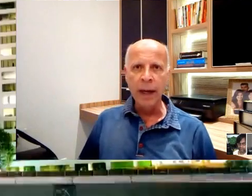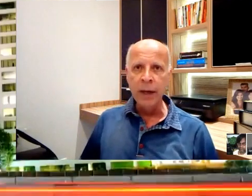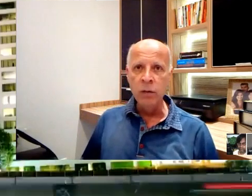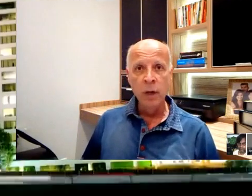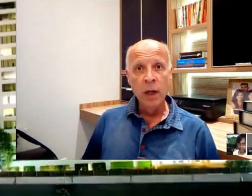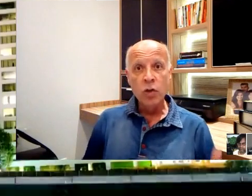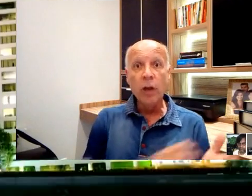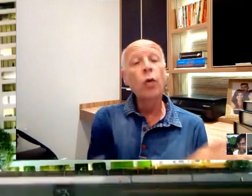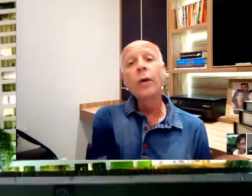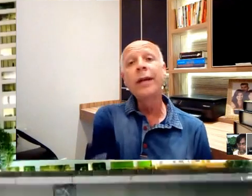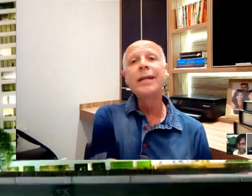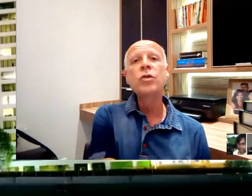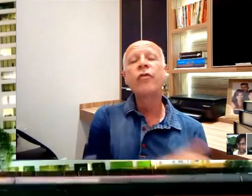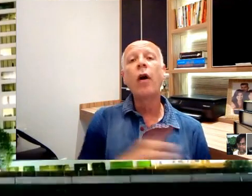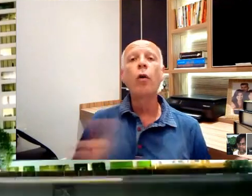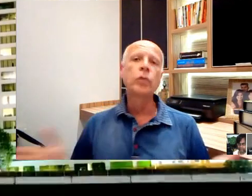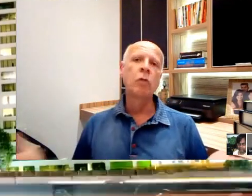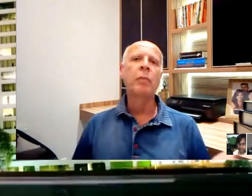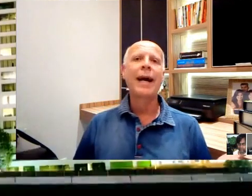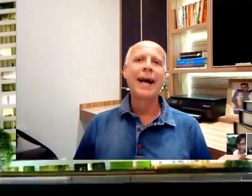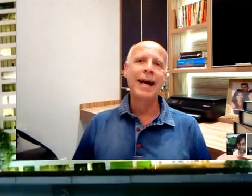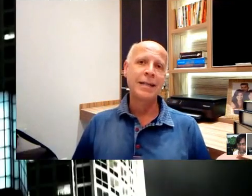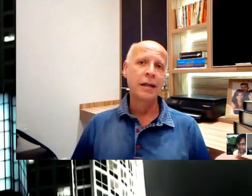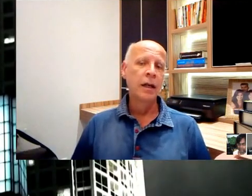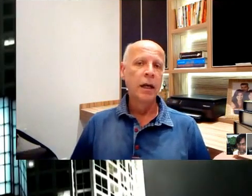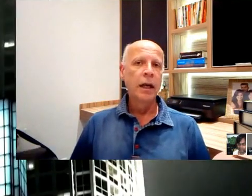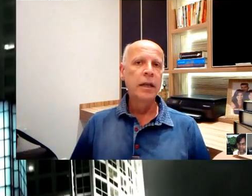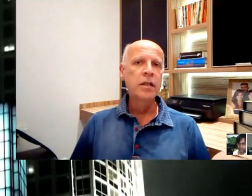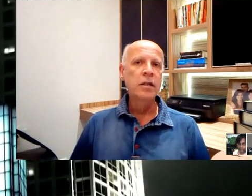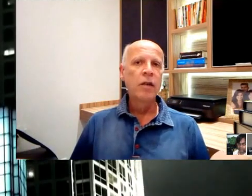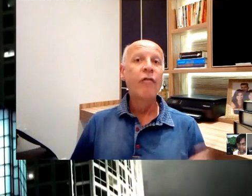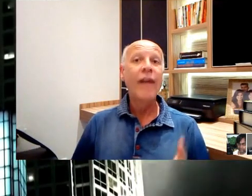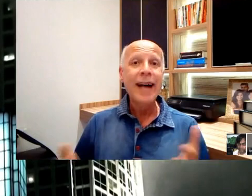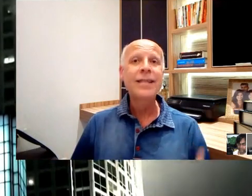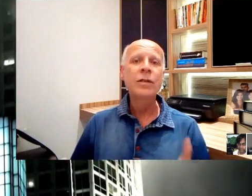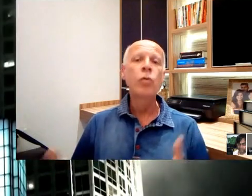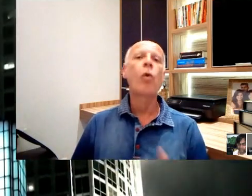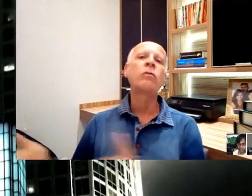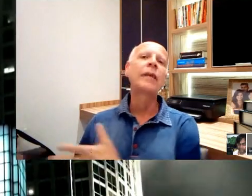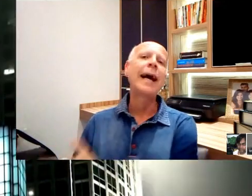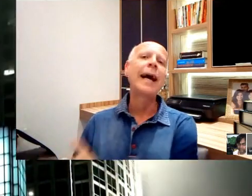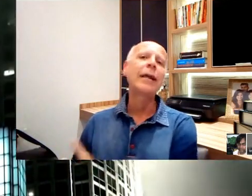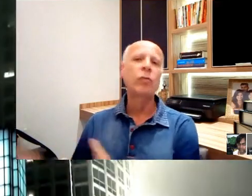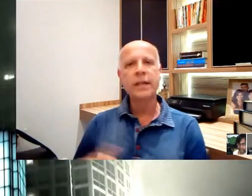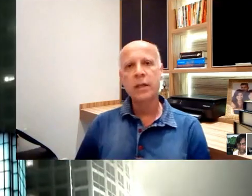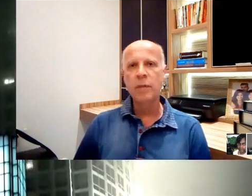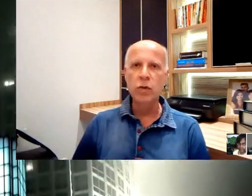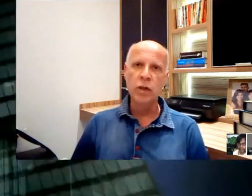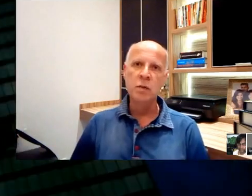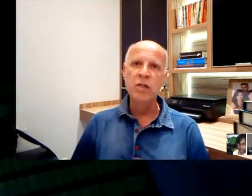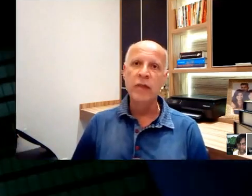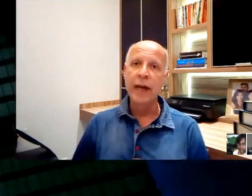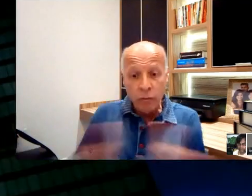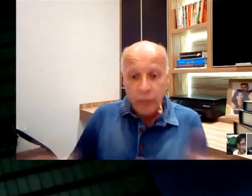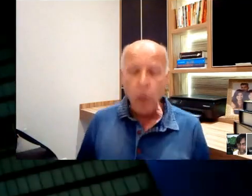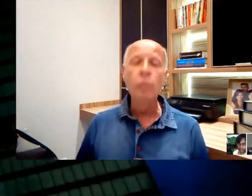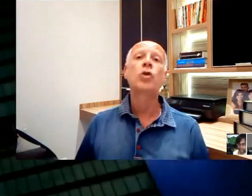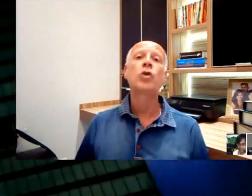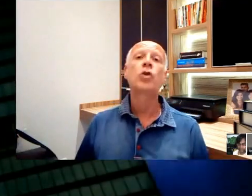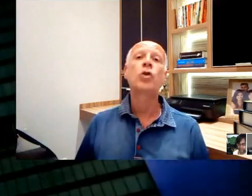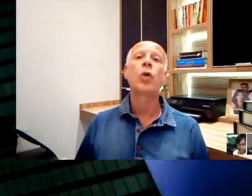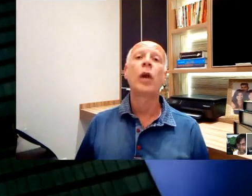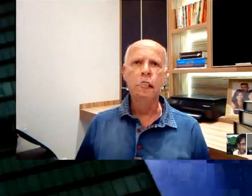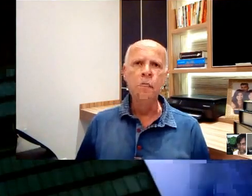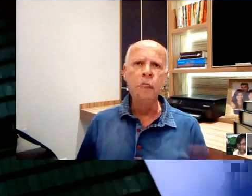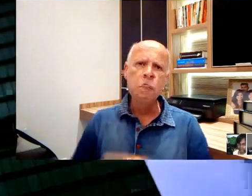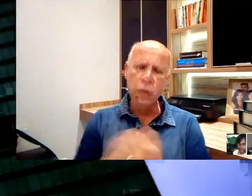nenhum, só que quando eles voltam para casa, eles fazem o contato com essas pessoas mais velhas, não tem como isolar,